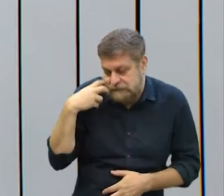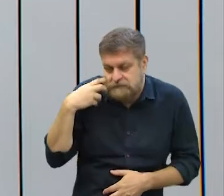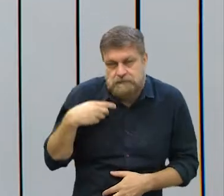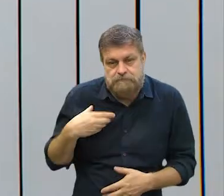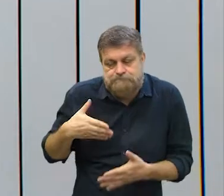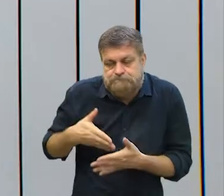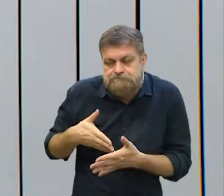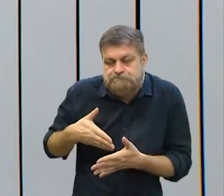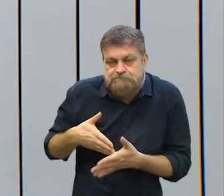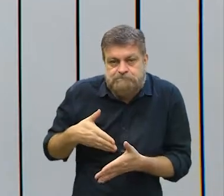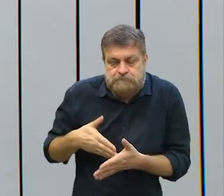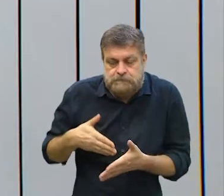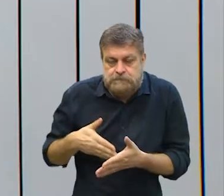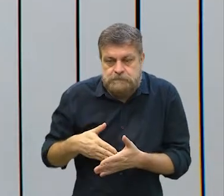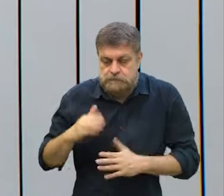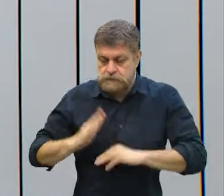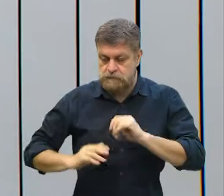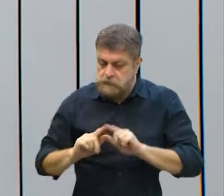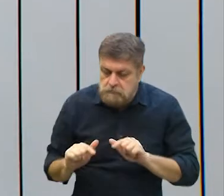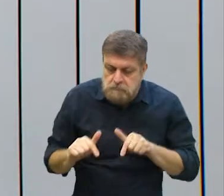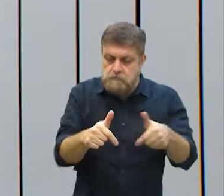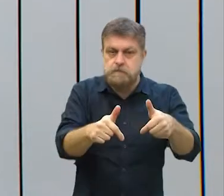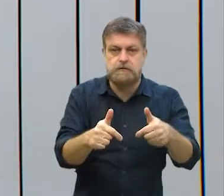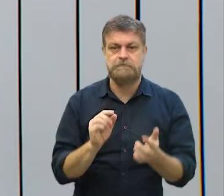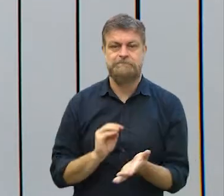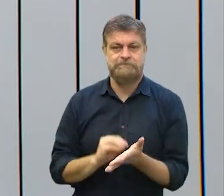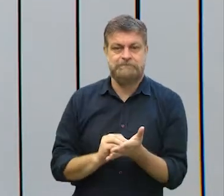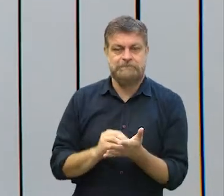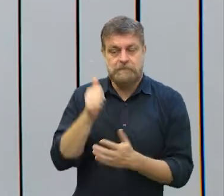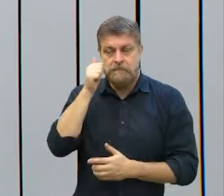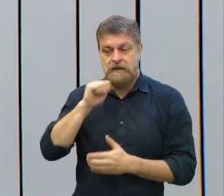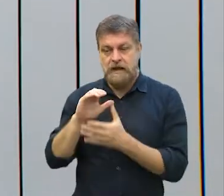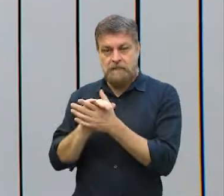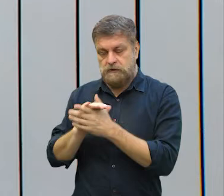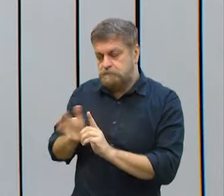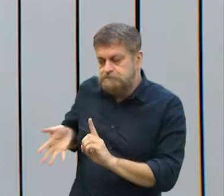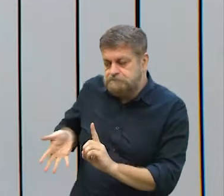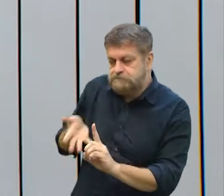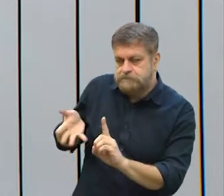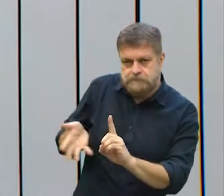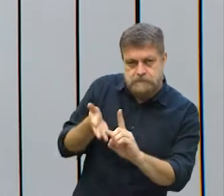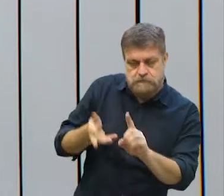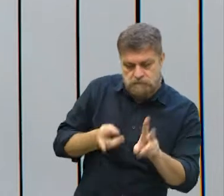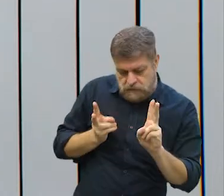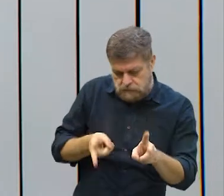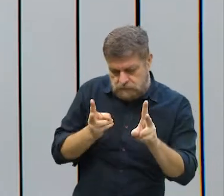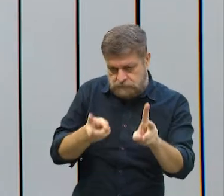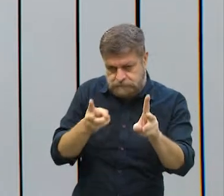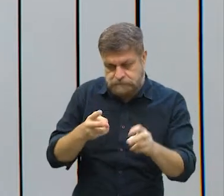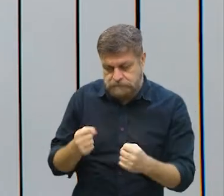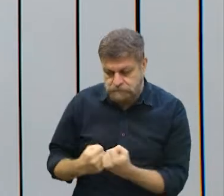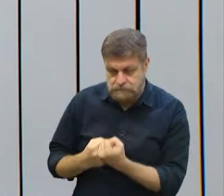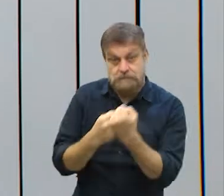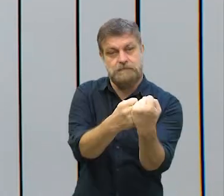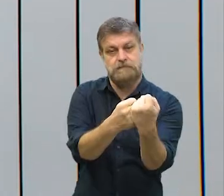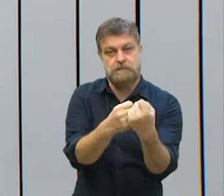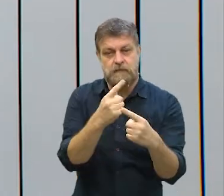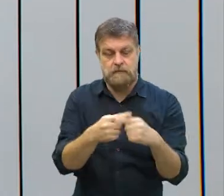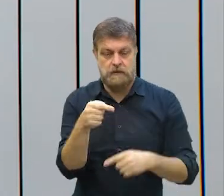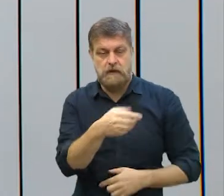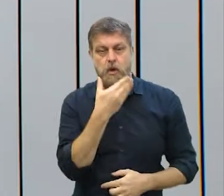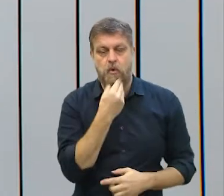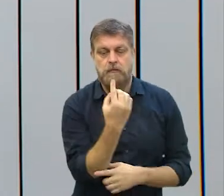esbarra neles, que eles não têm atitude de... Então as esposas, que tem que ser feito, continuam assim para poder ajudar, porque se não